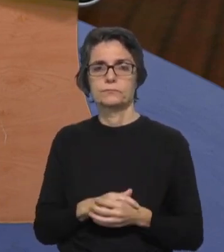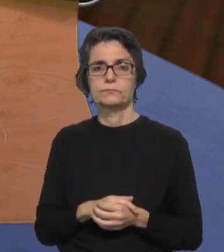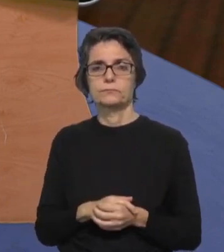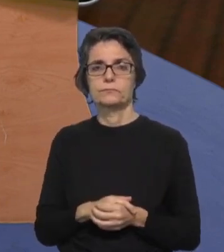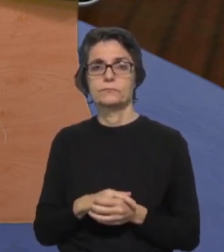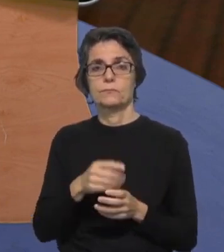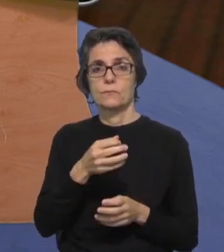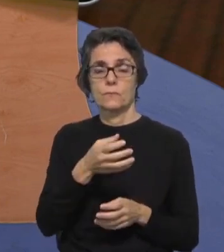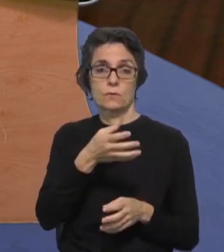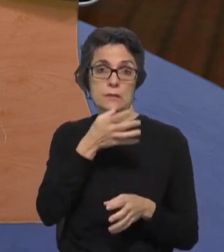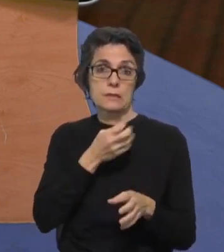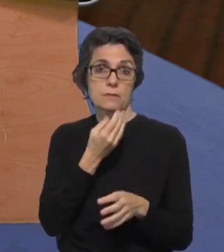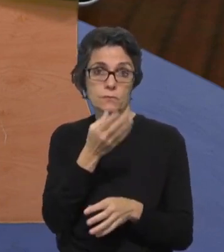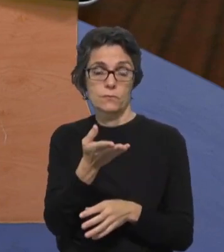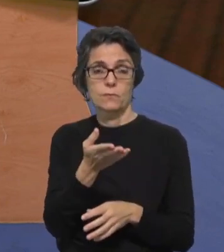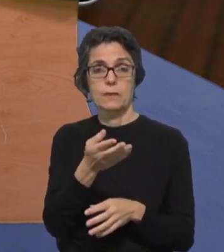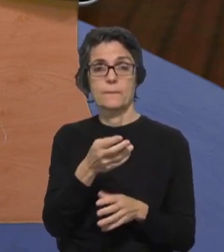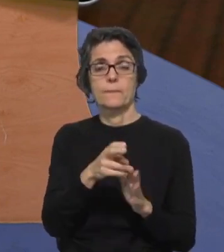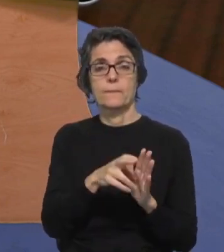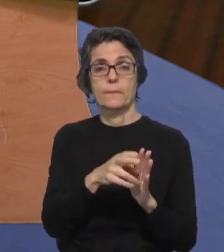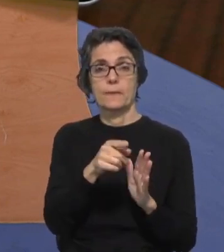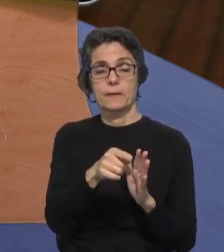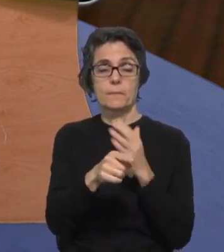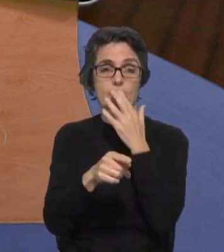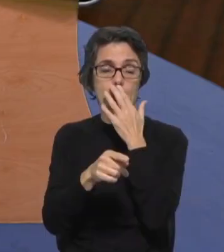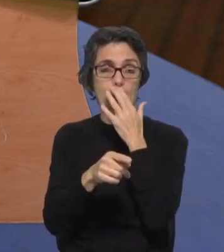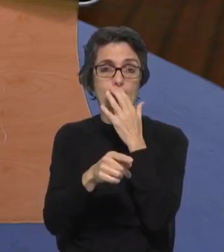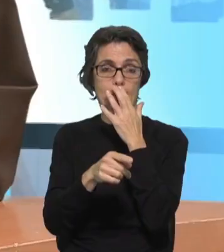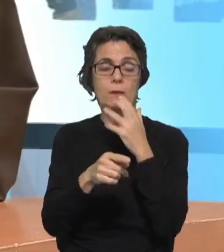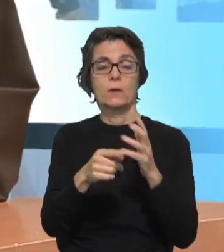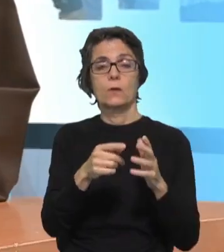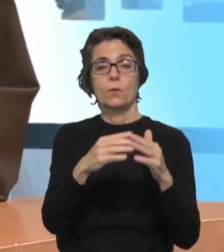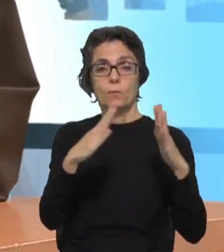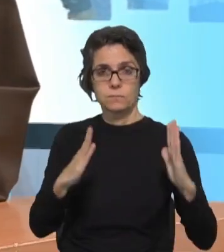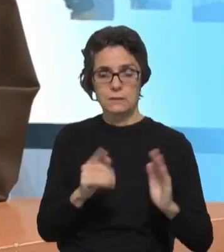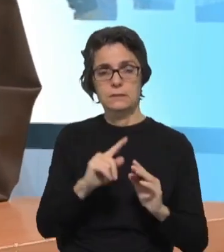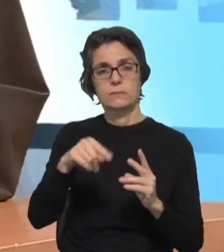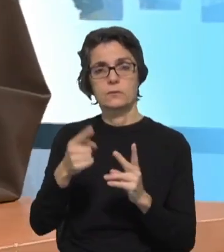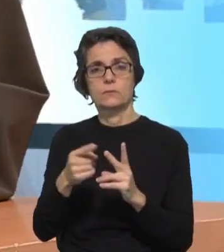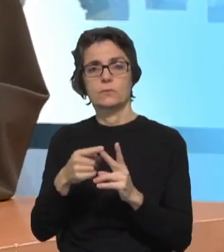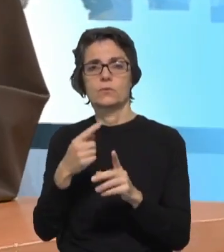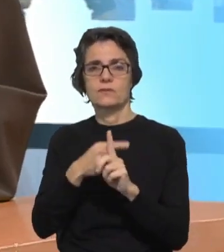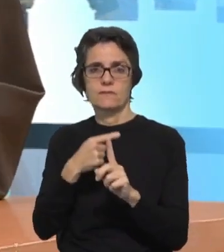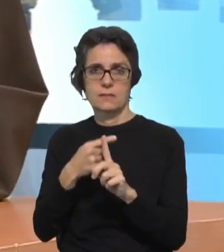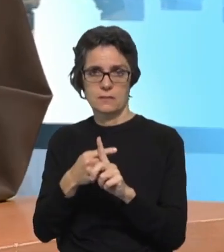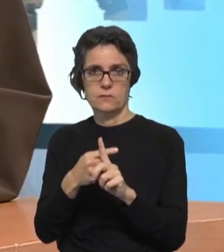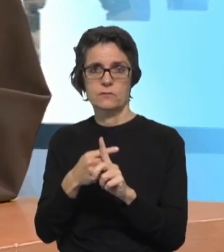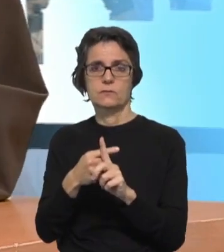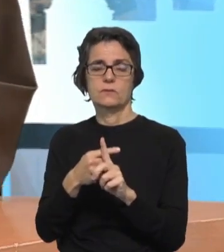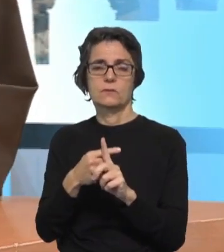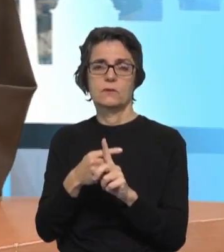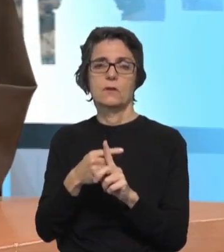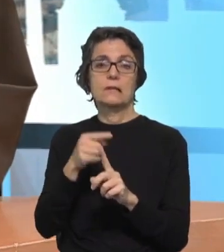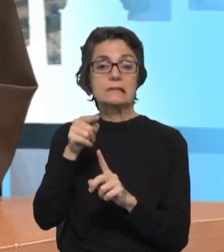já referiu, a regra e o presépio, depois vêm os estigmas de São Francisco, no ano que vem, portanto, este momento em que Cristo lhe